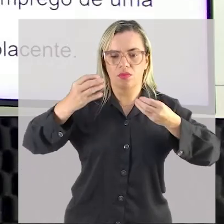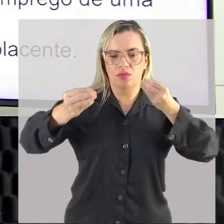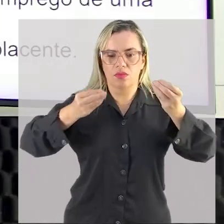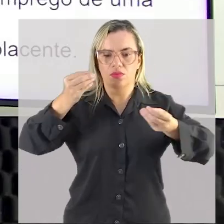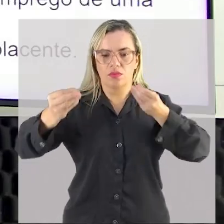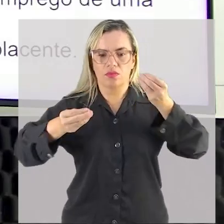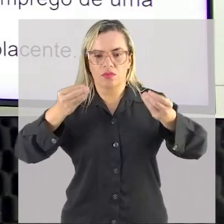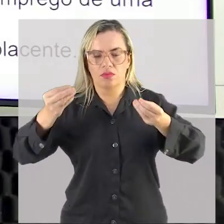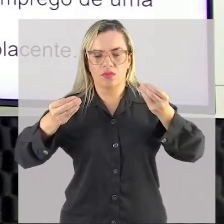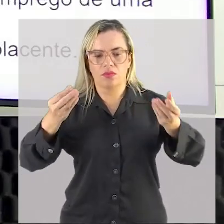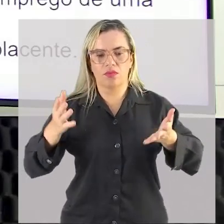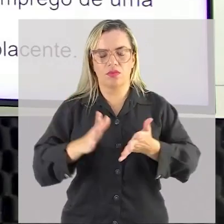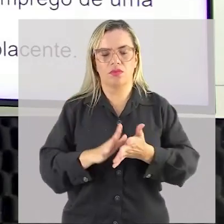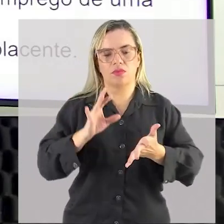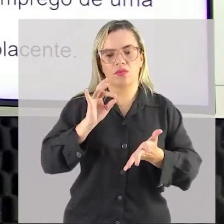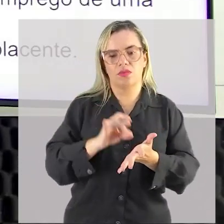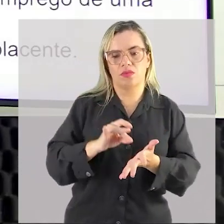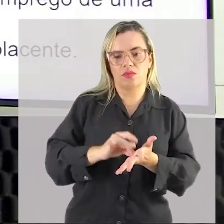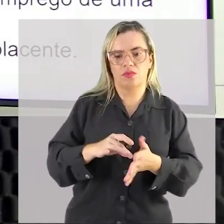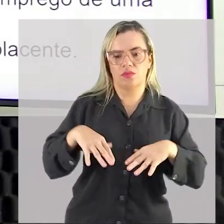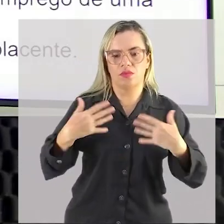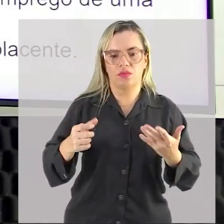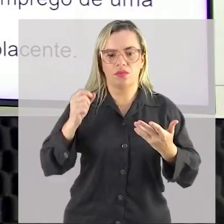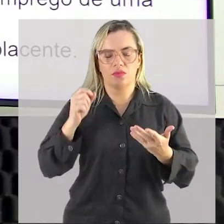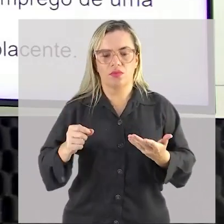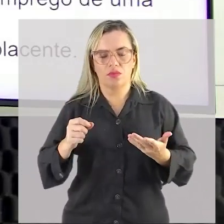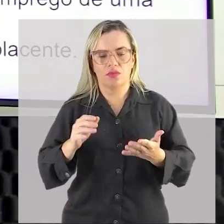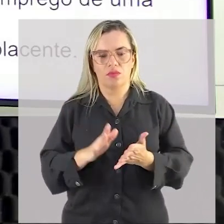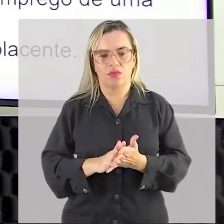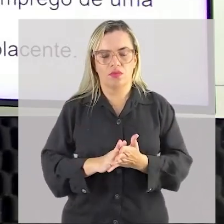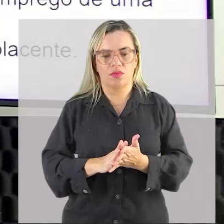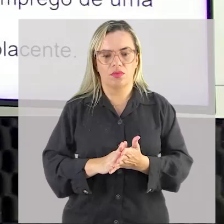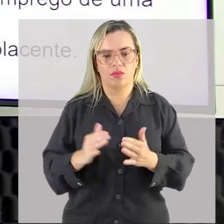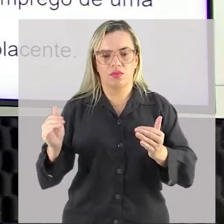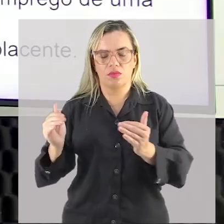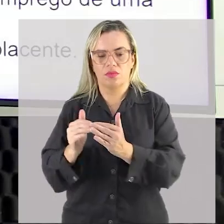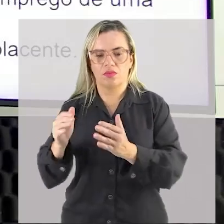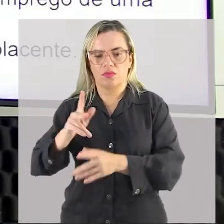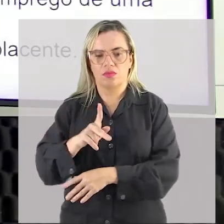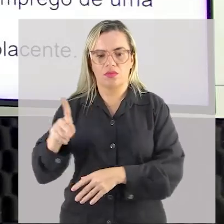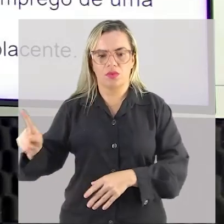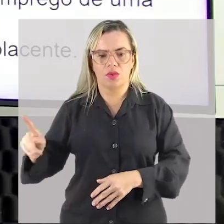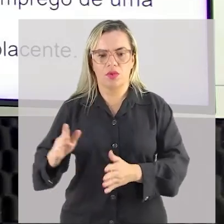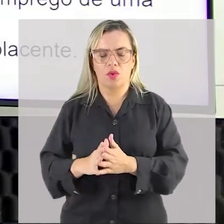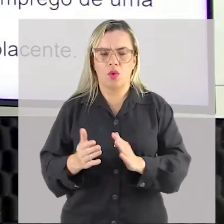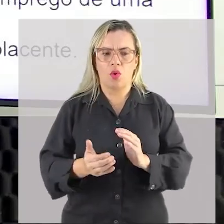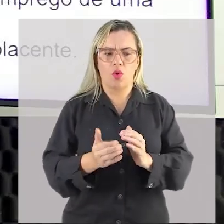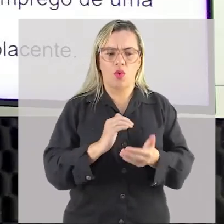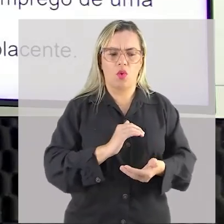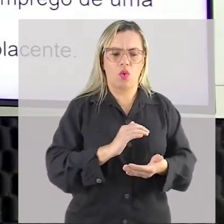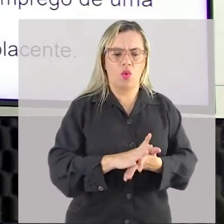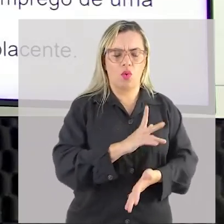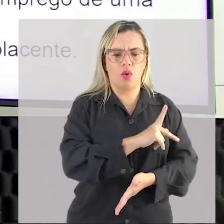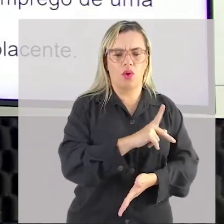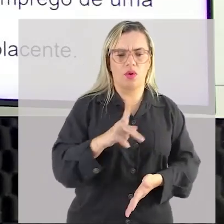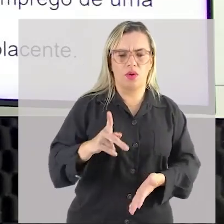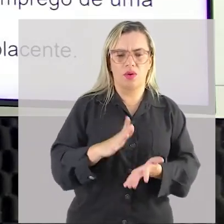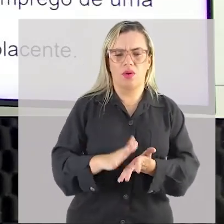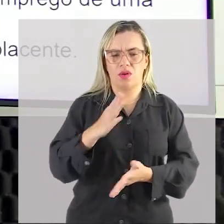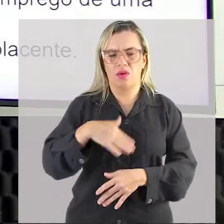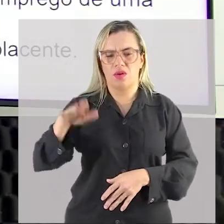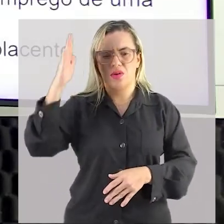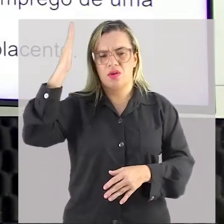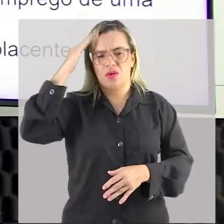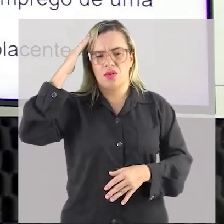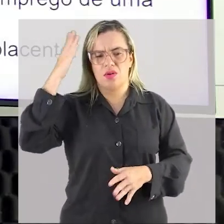ver como é que ele o que ele está dizendo ele está do lado do professor ou ele está contra ele está dá pra gente